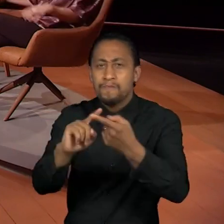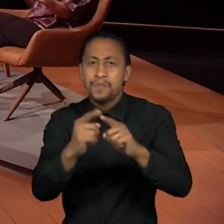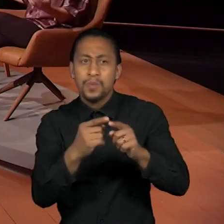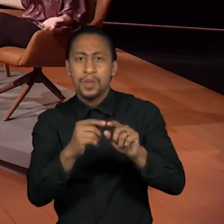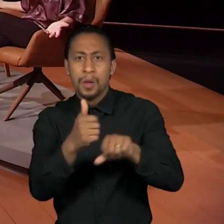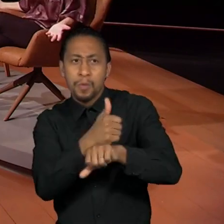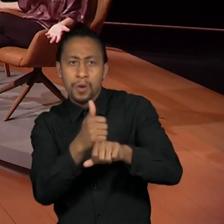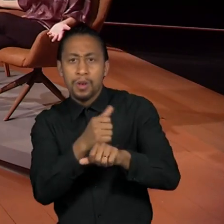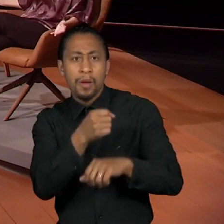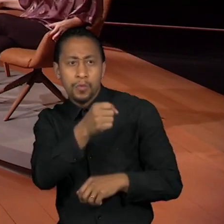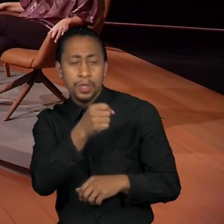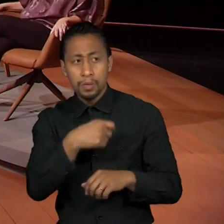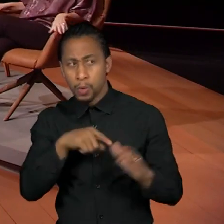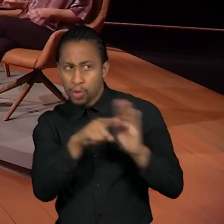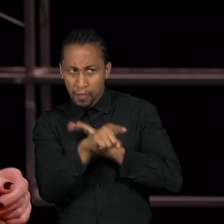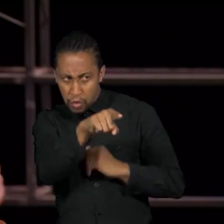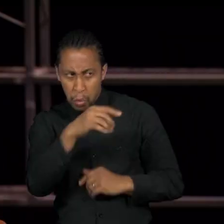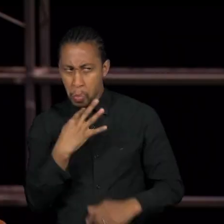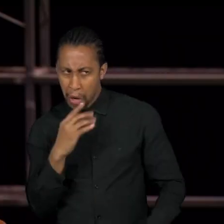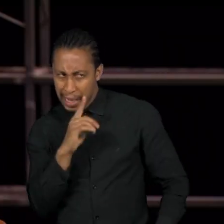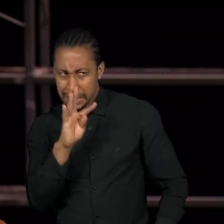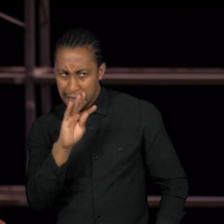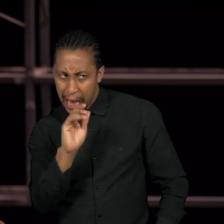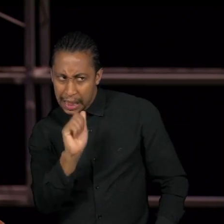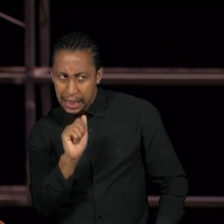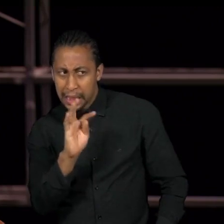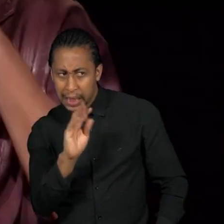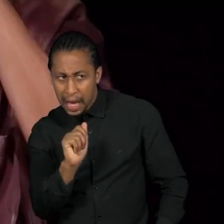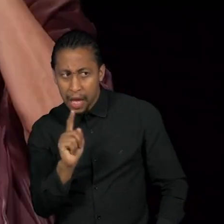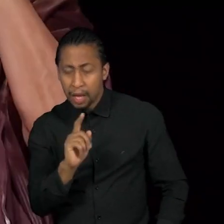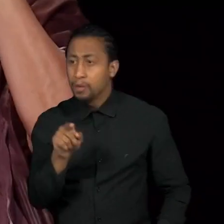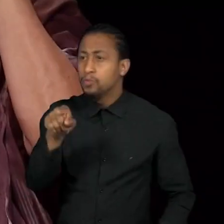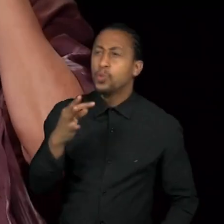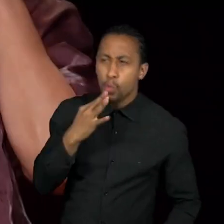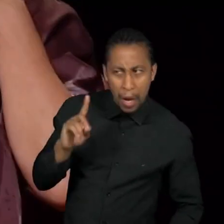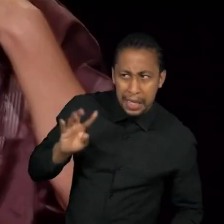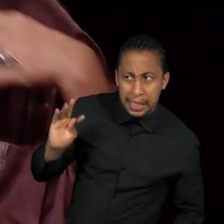Você não conhece o Céu de Estrela? Eu tinha que sair da sala, assim.